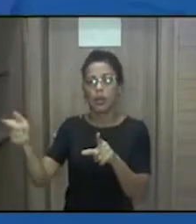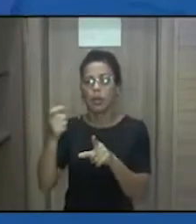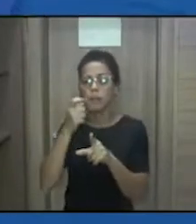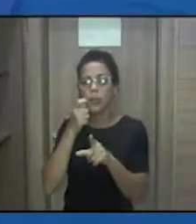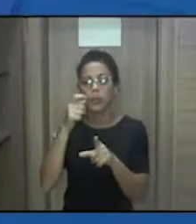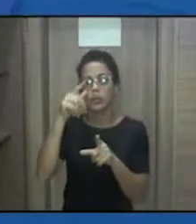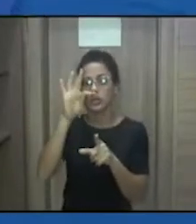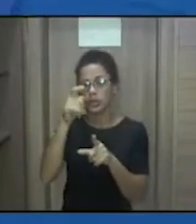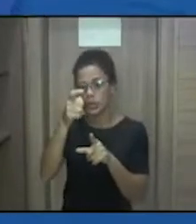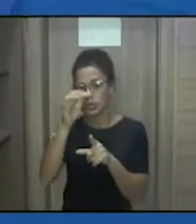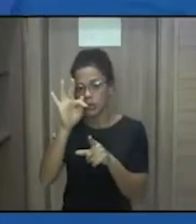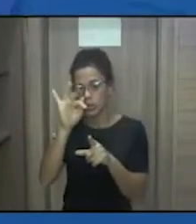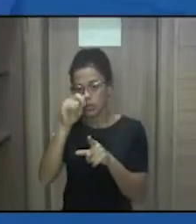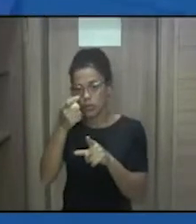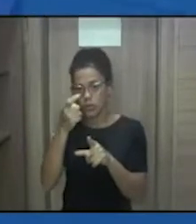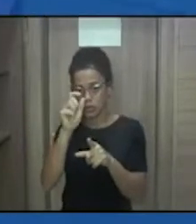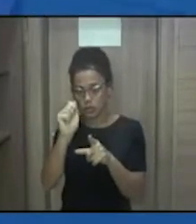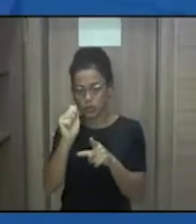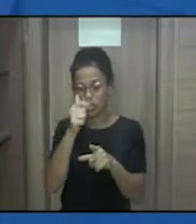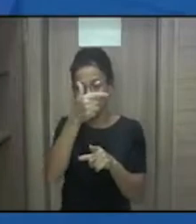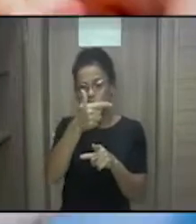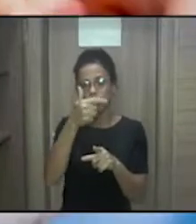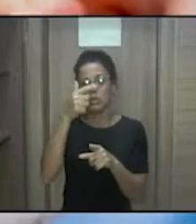de R$ 259,05.